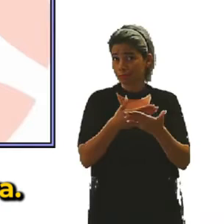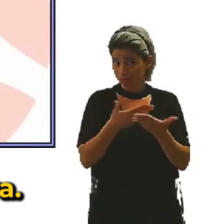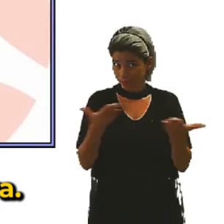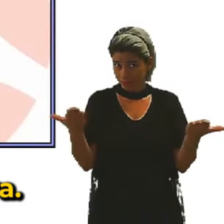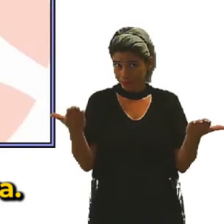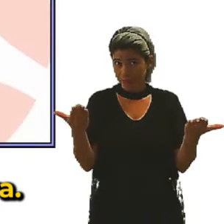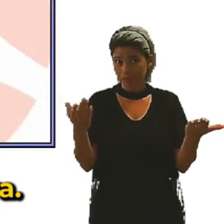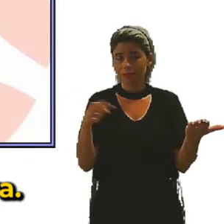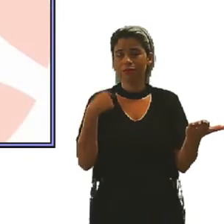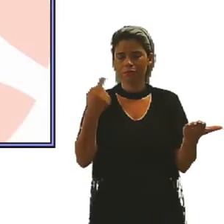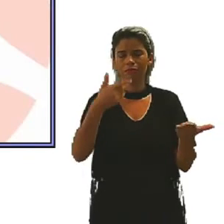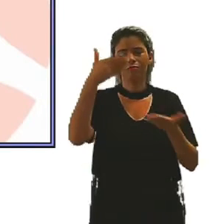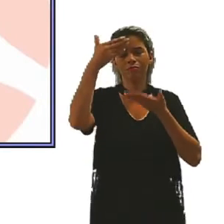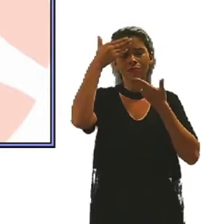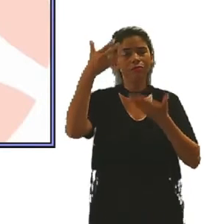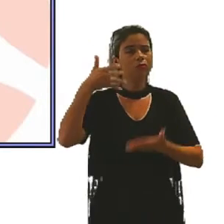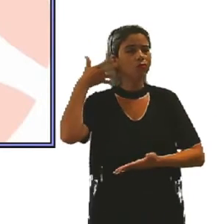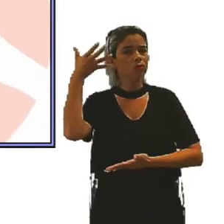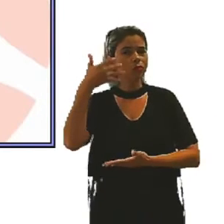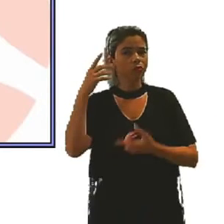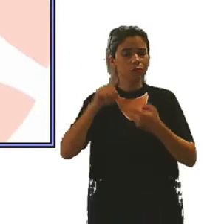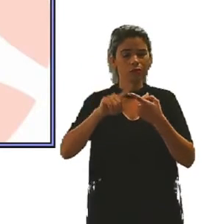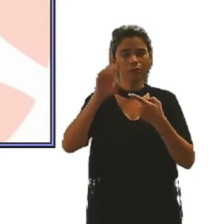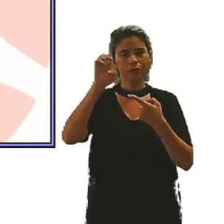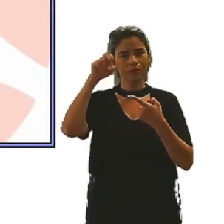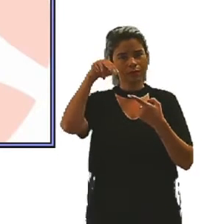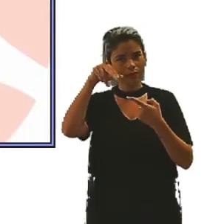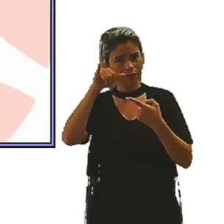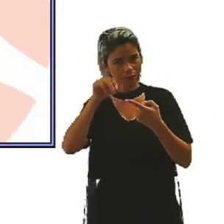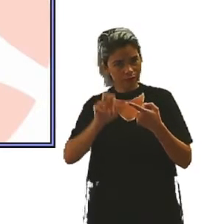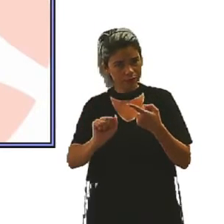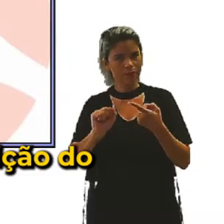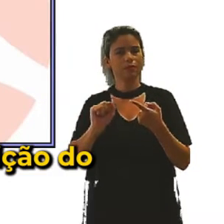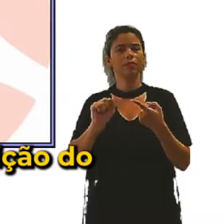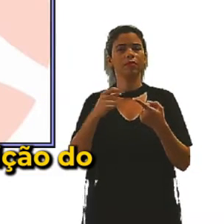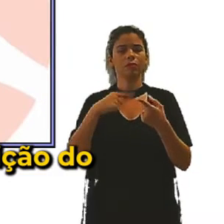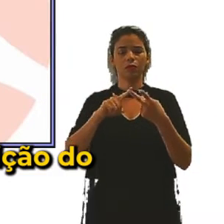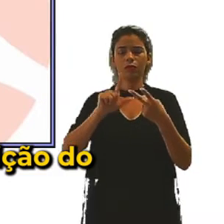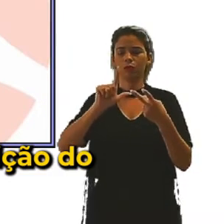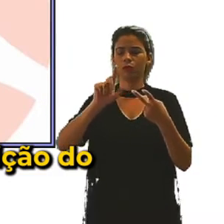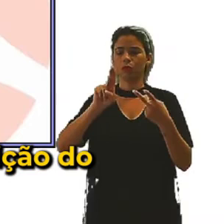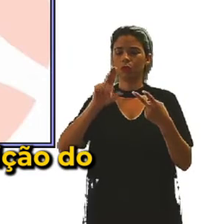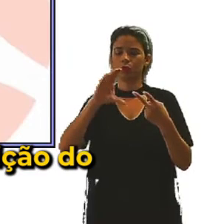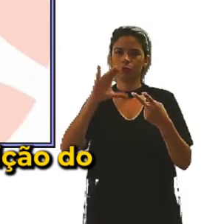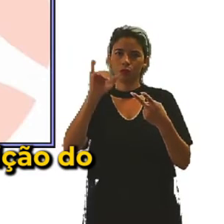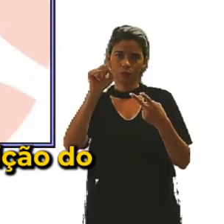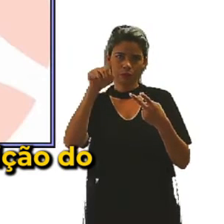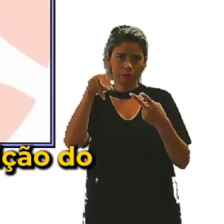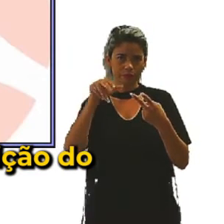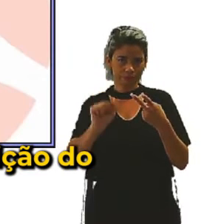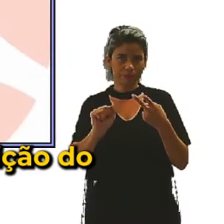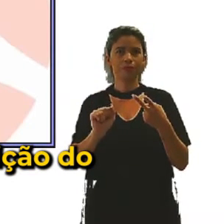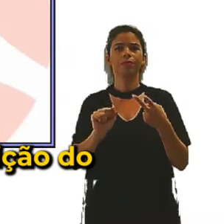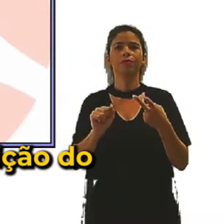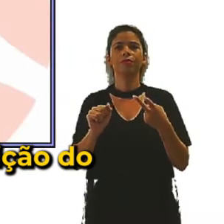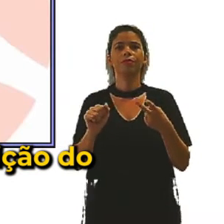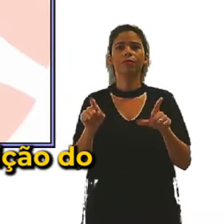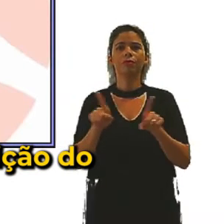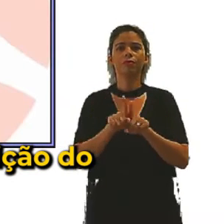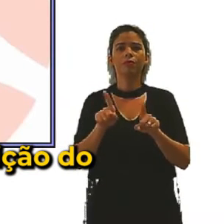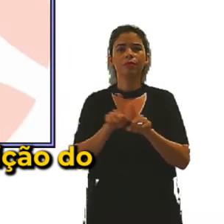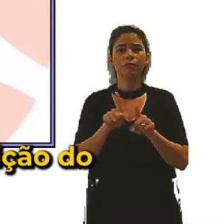as palestrantes, doutora Ani Ávila Assunção, doutora Luciana Lopes Rocha, e